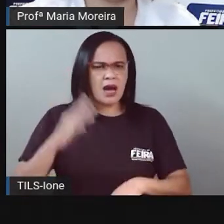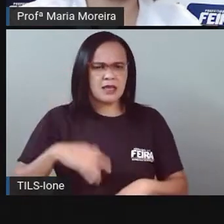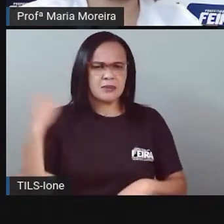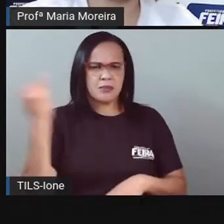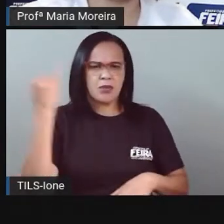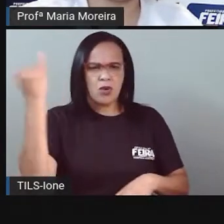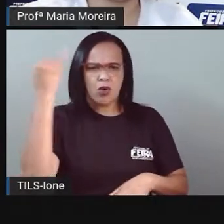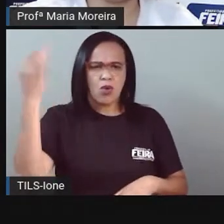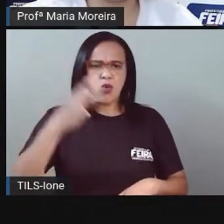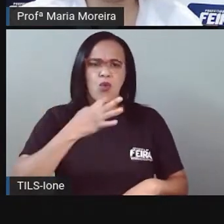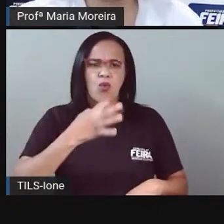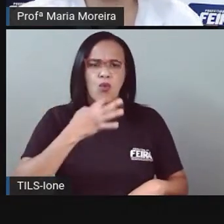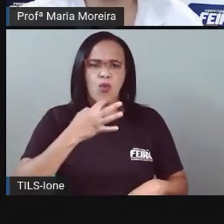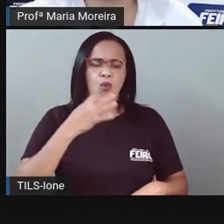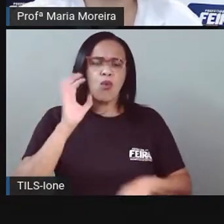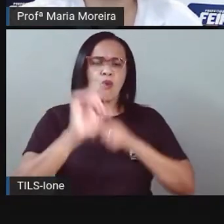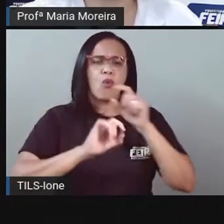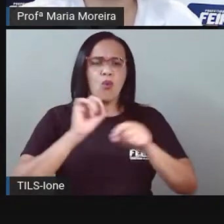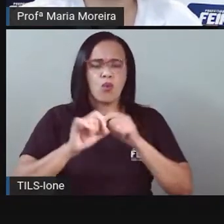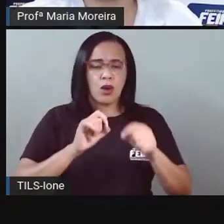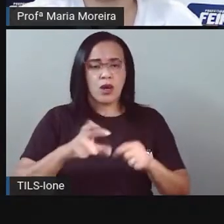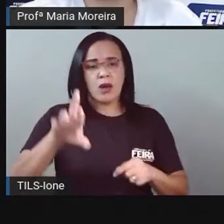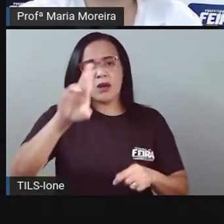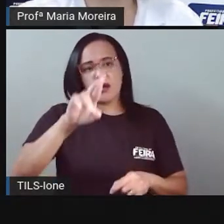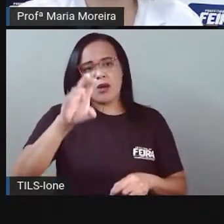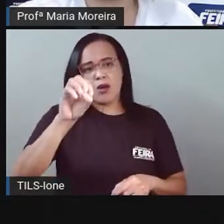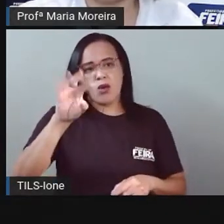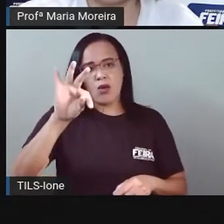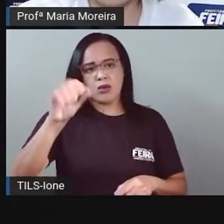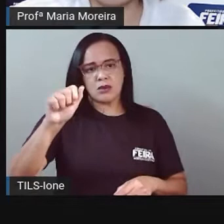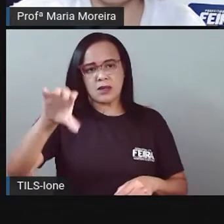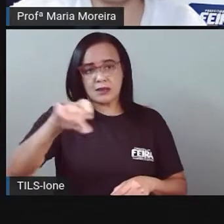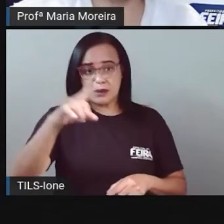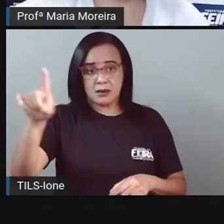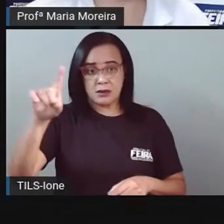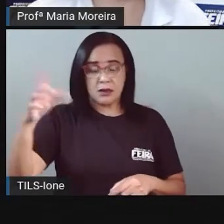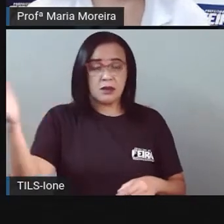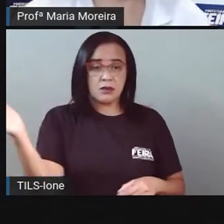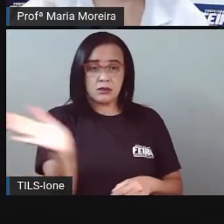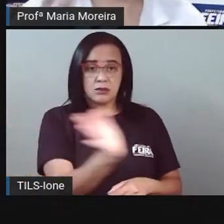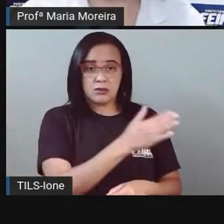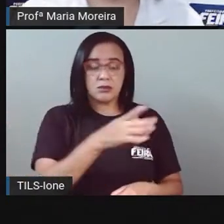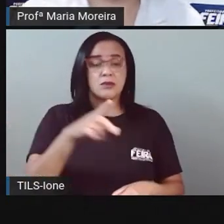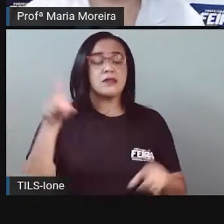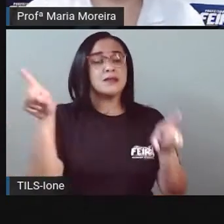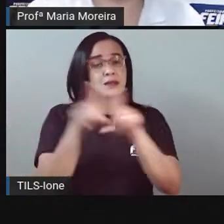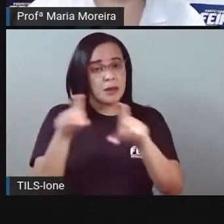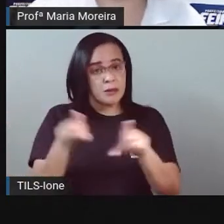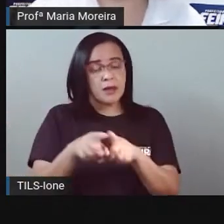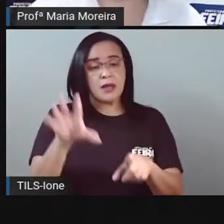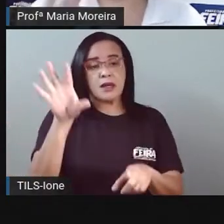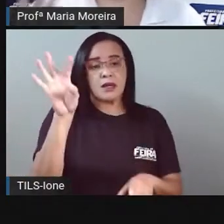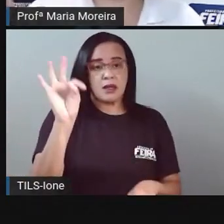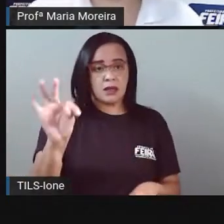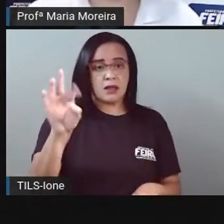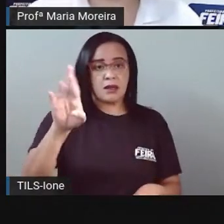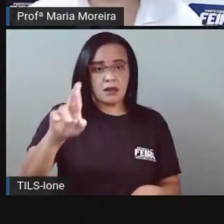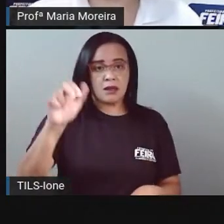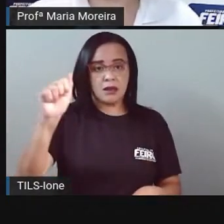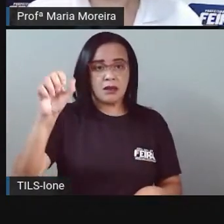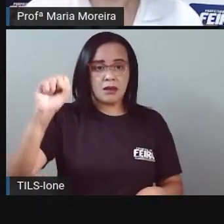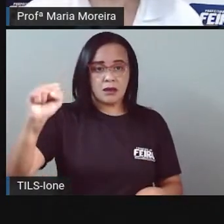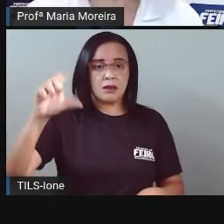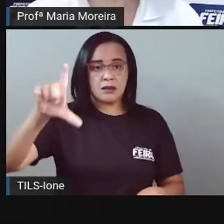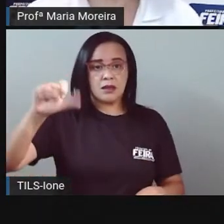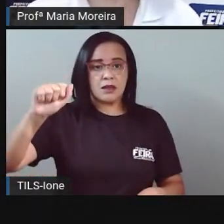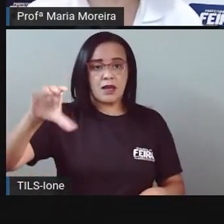o movimento de rotação e o movimento de translação. Não, Pró, a senhora só ensinou 2 movimentos. Que história é essa que a Terra